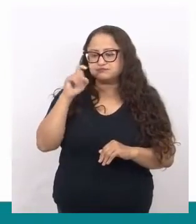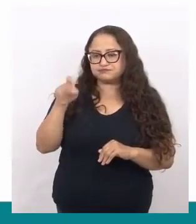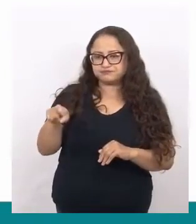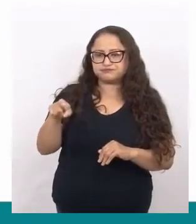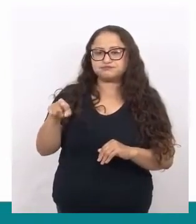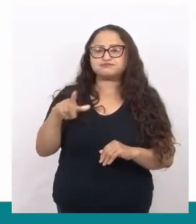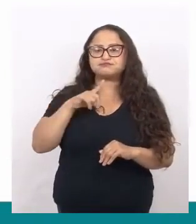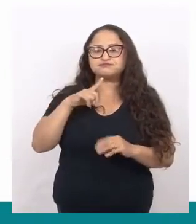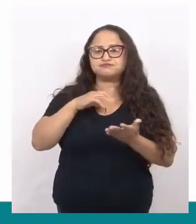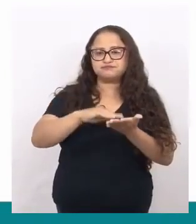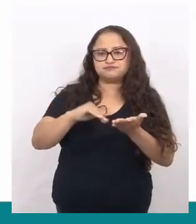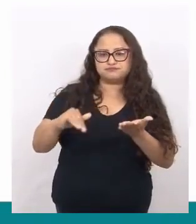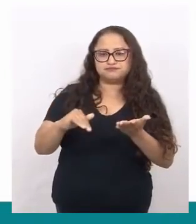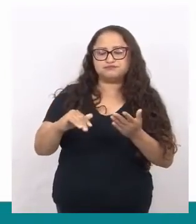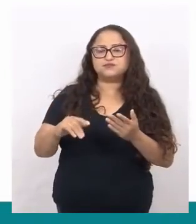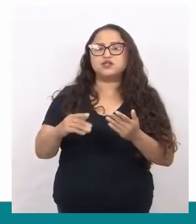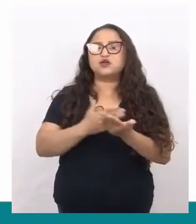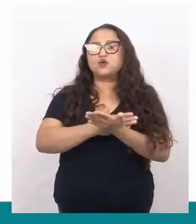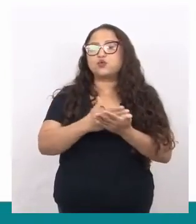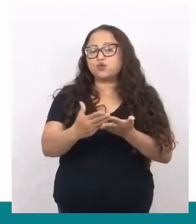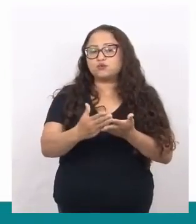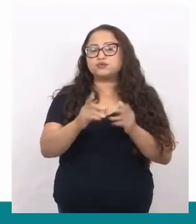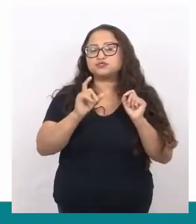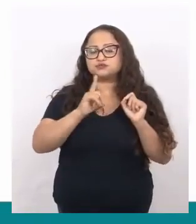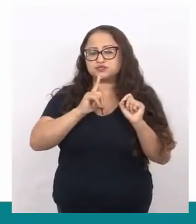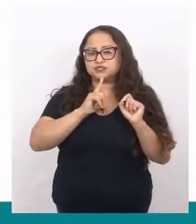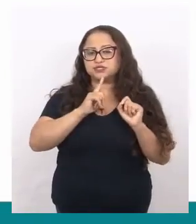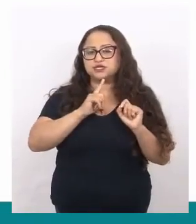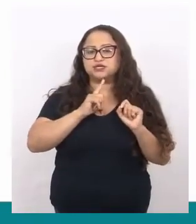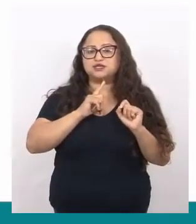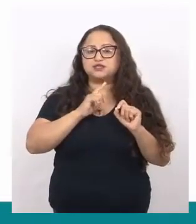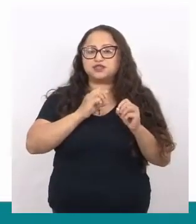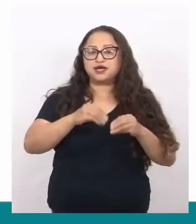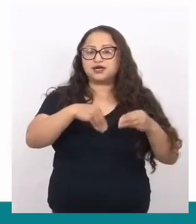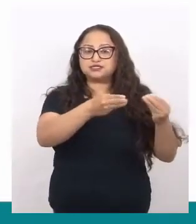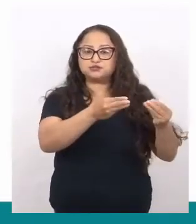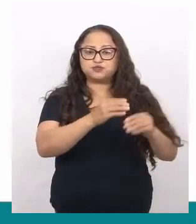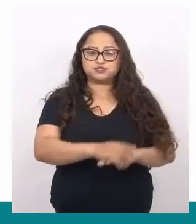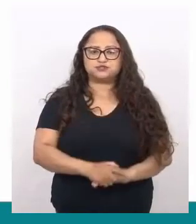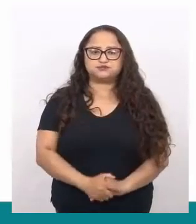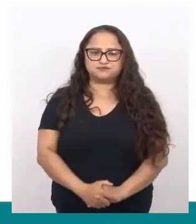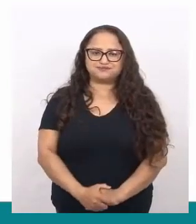fase, o início e final da vigência, ok? Pode passar.